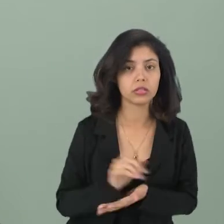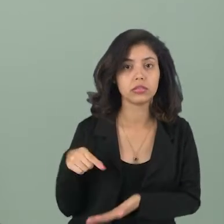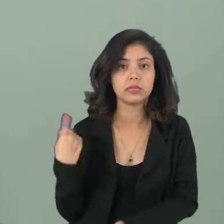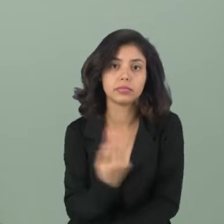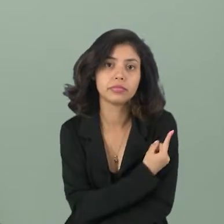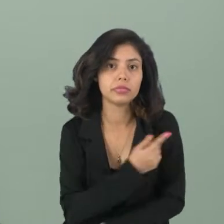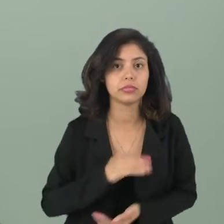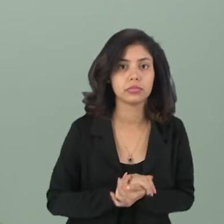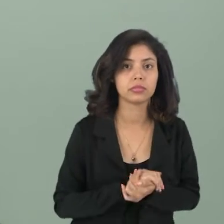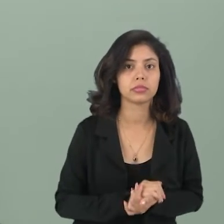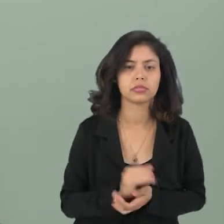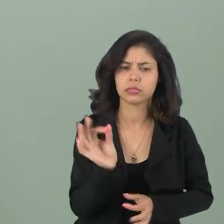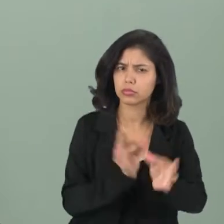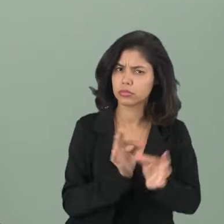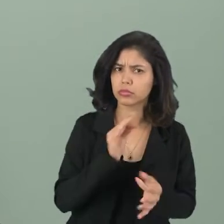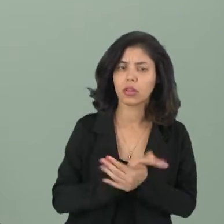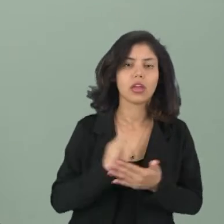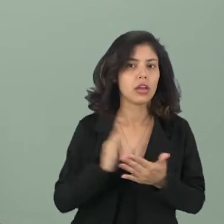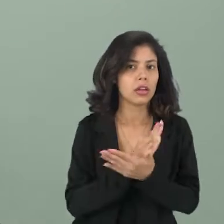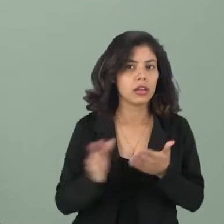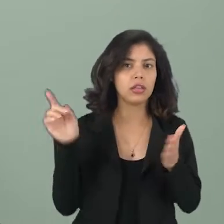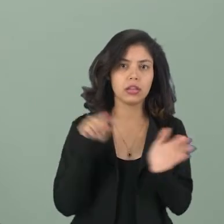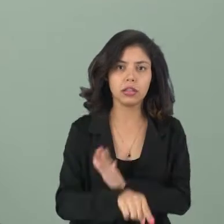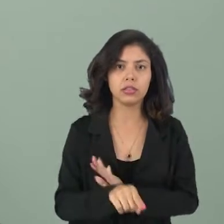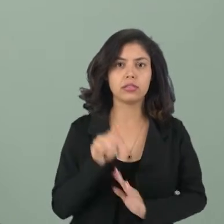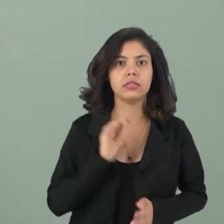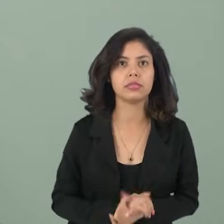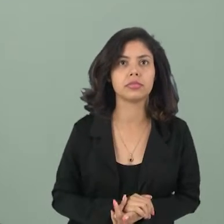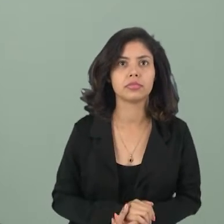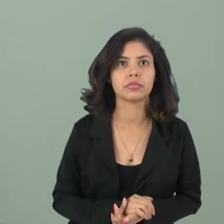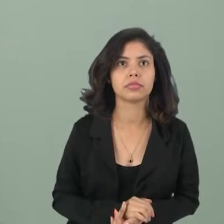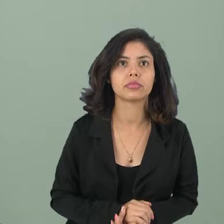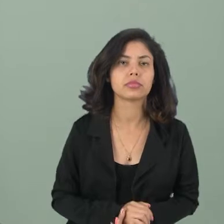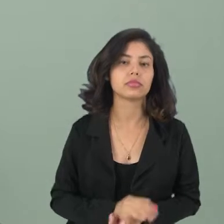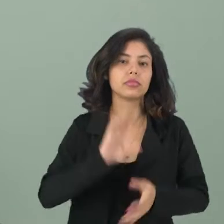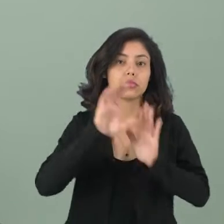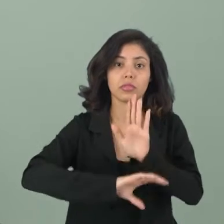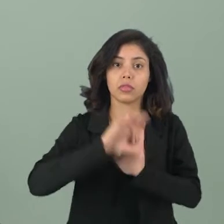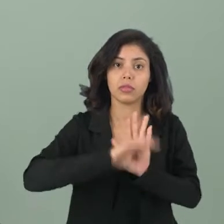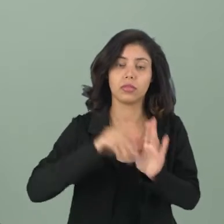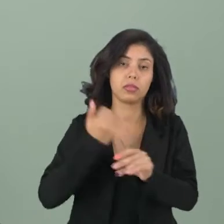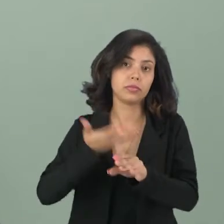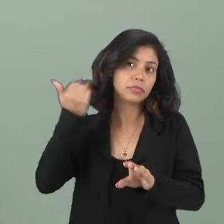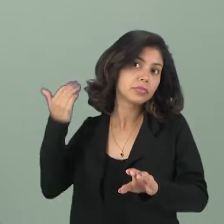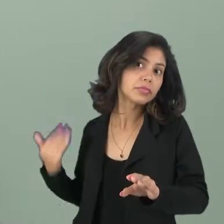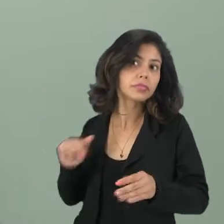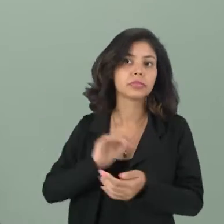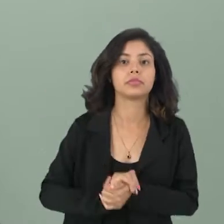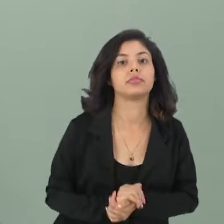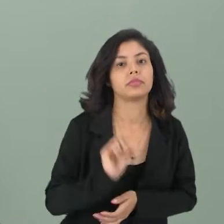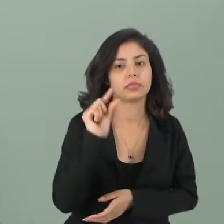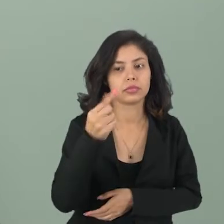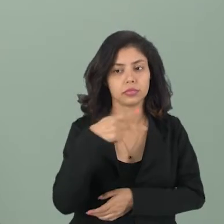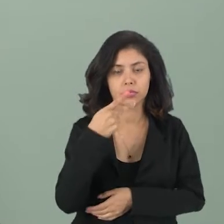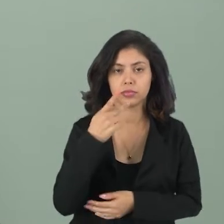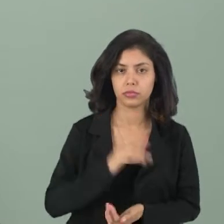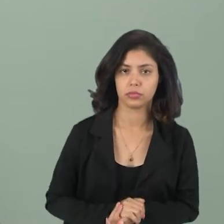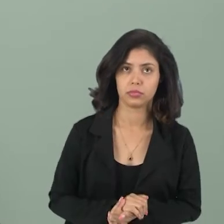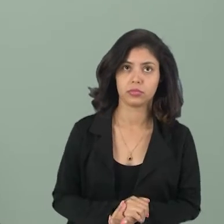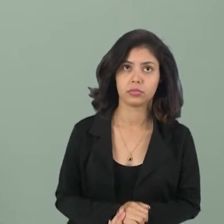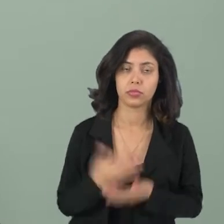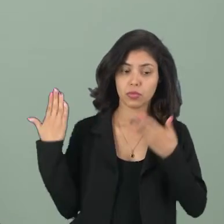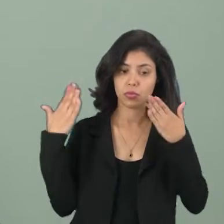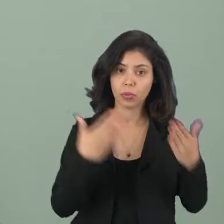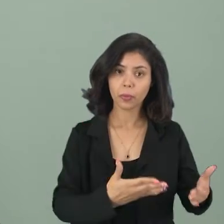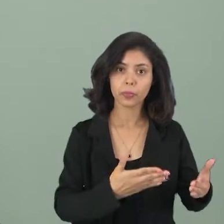vamos estabelecer algumas questões recordando aí galera do conteúdo anterior nós falamos um pouco né do